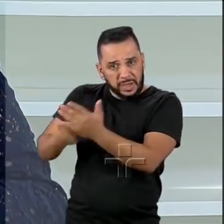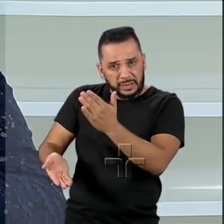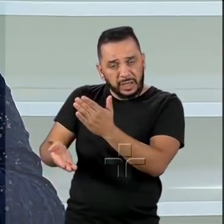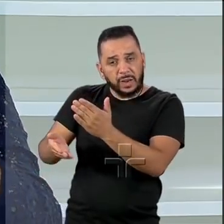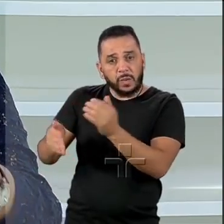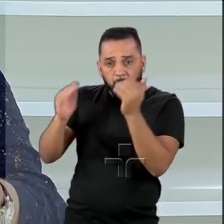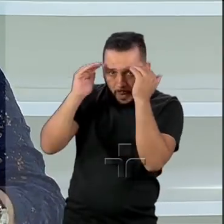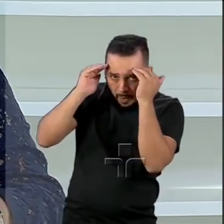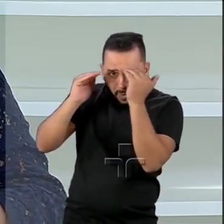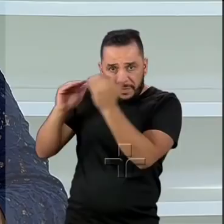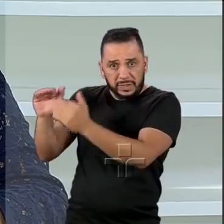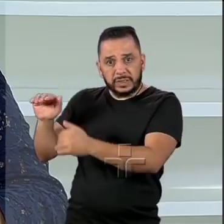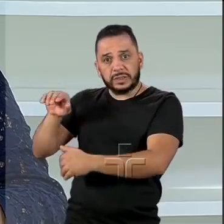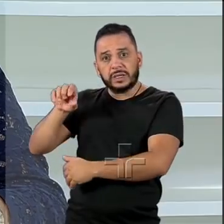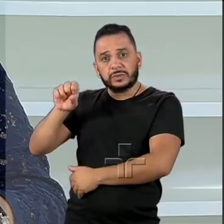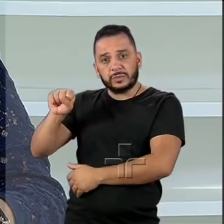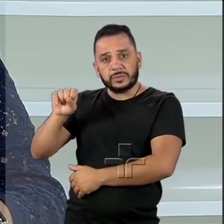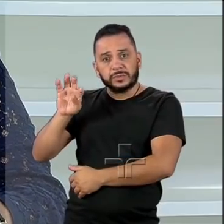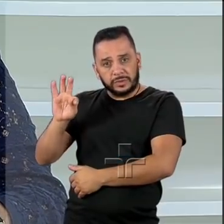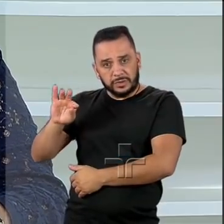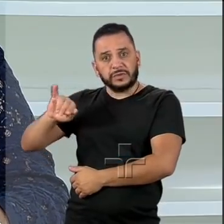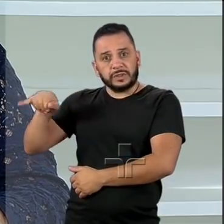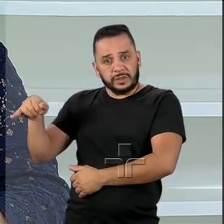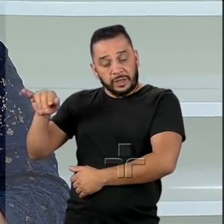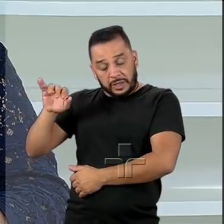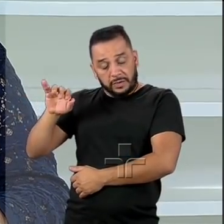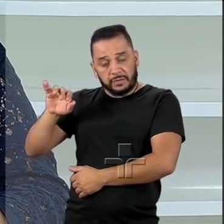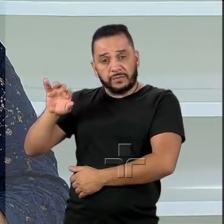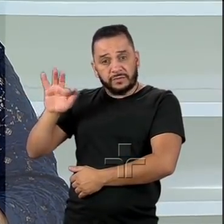questão do foro especial